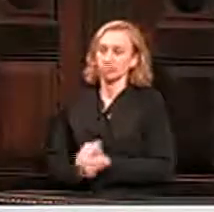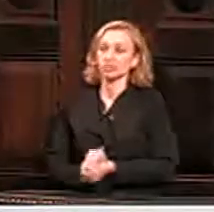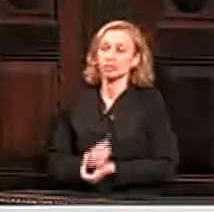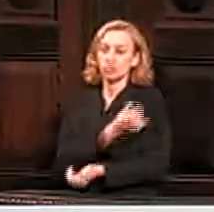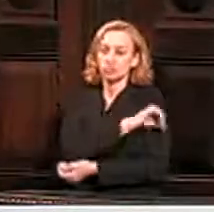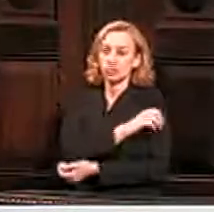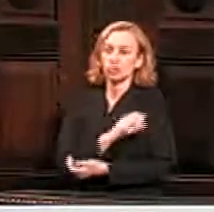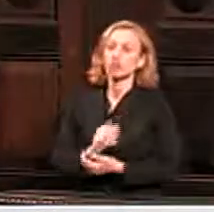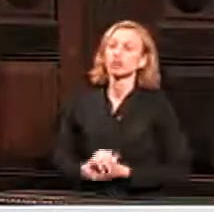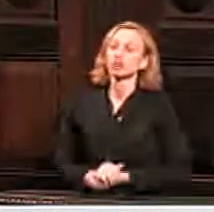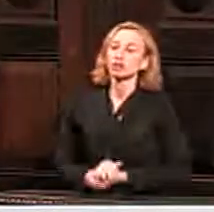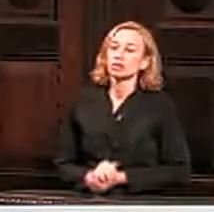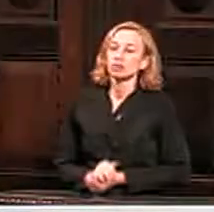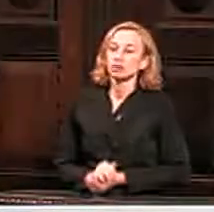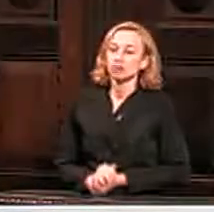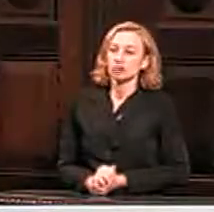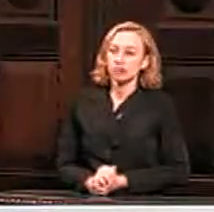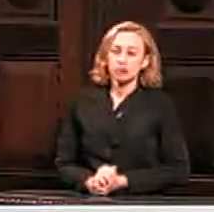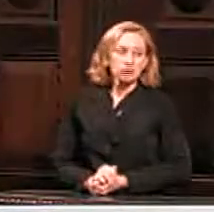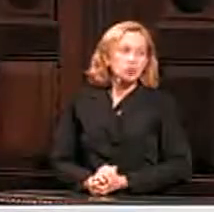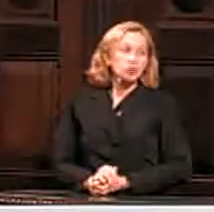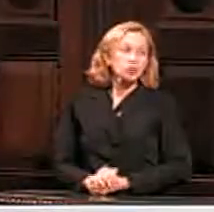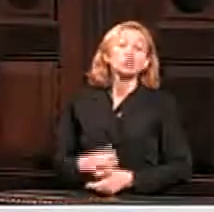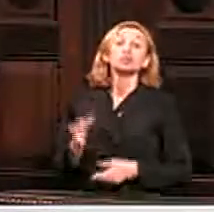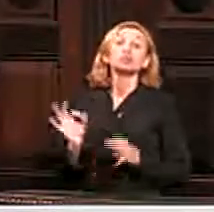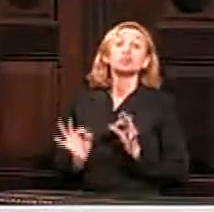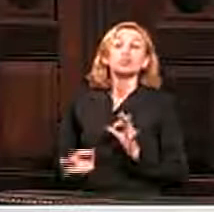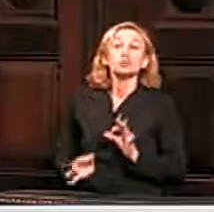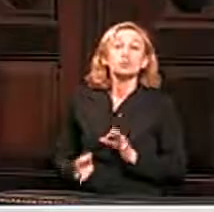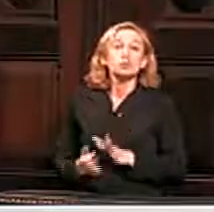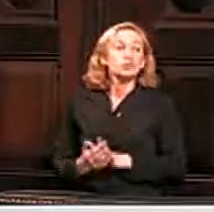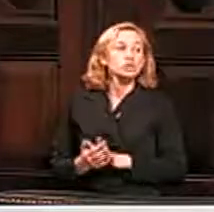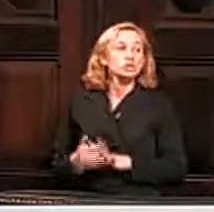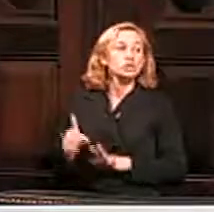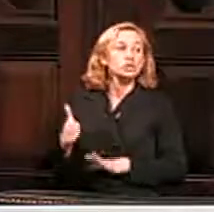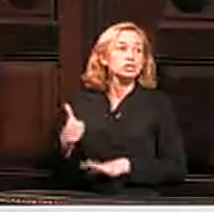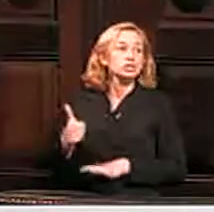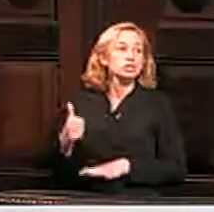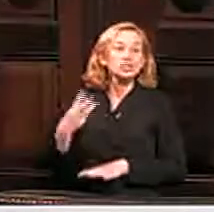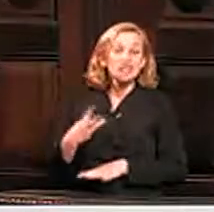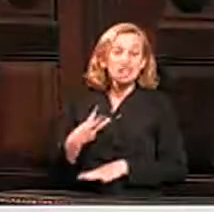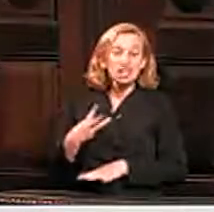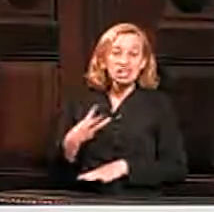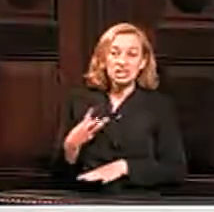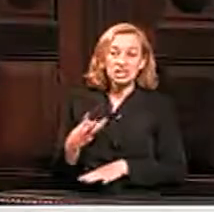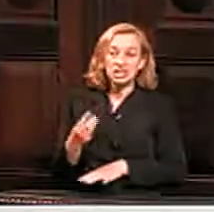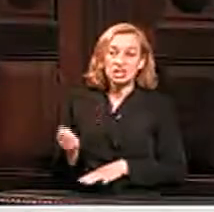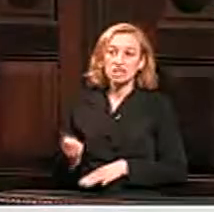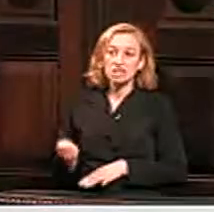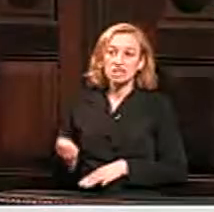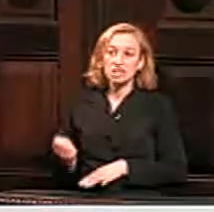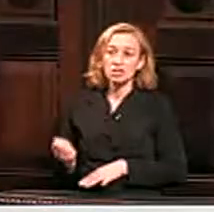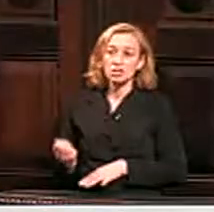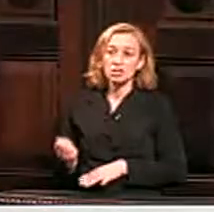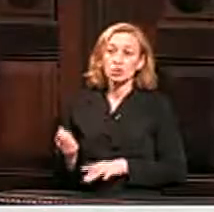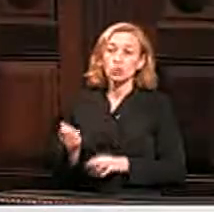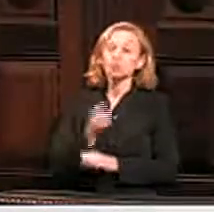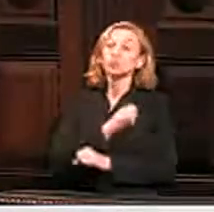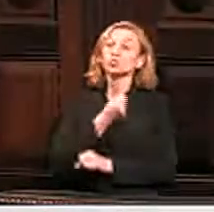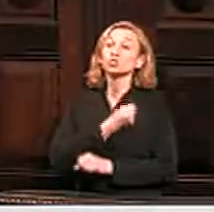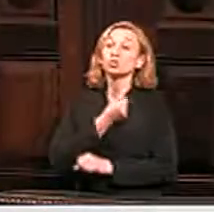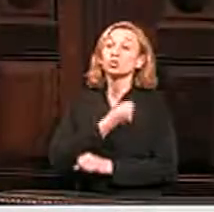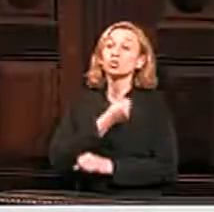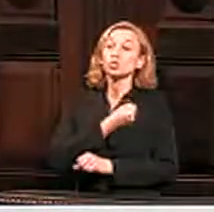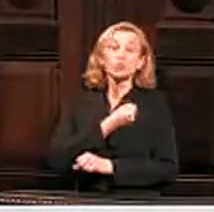seja, são justificativas, são 13, atualmente já são 13 o número